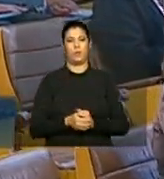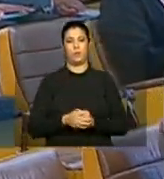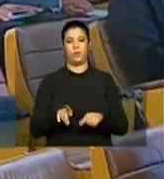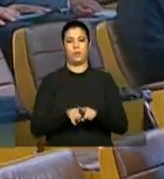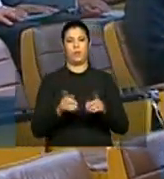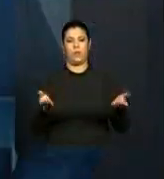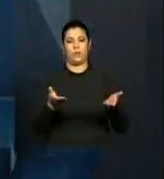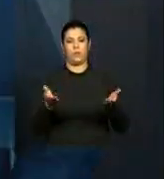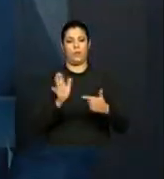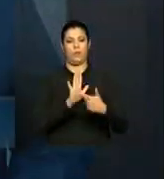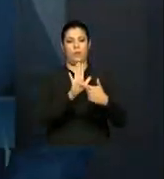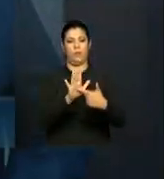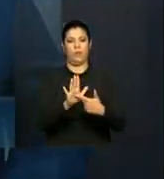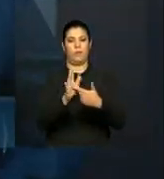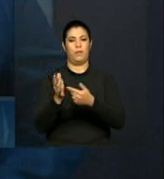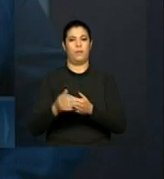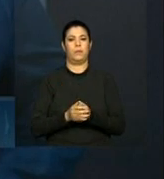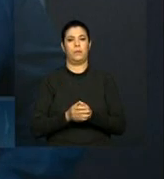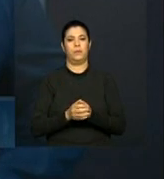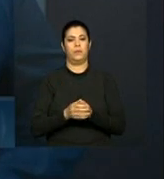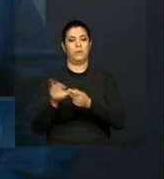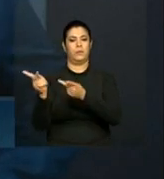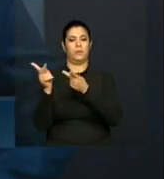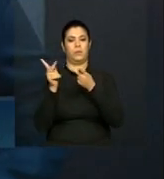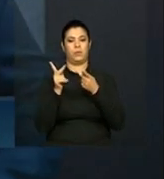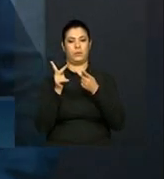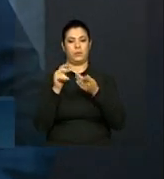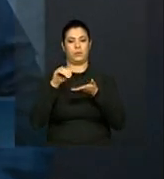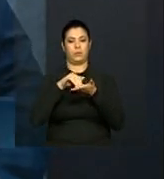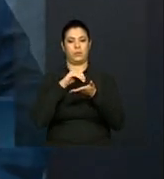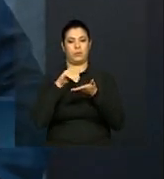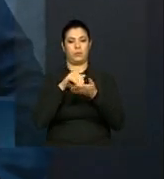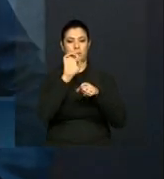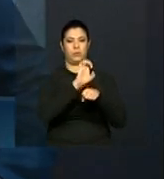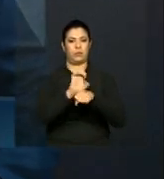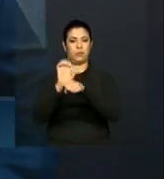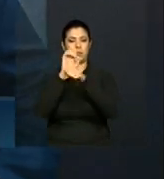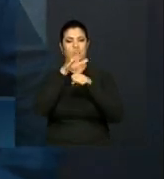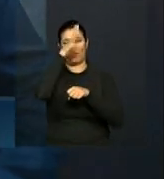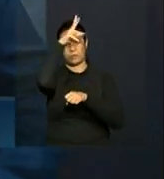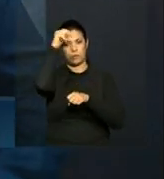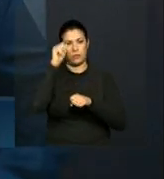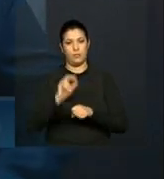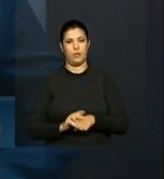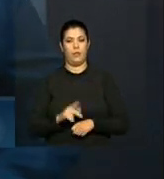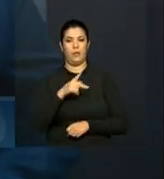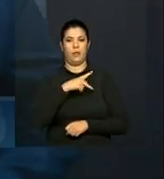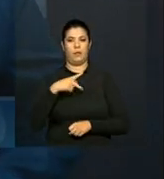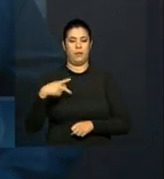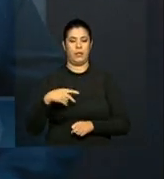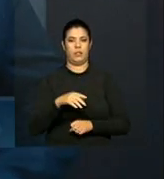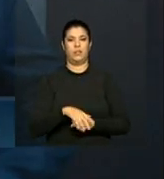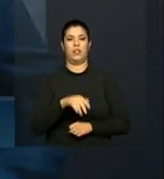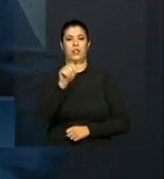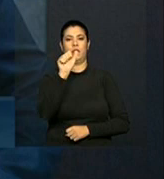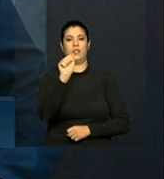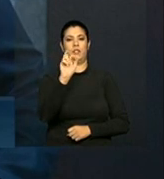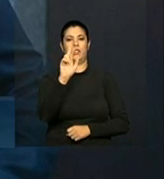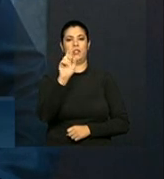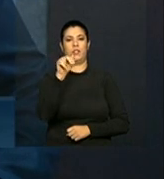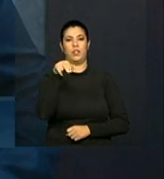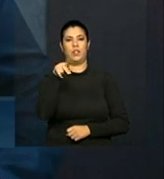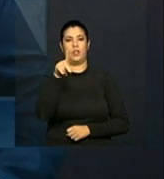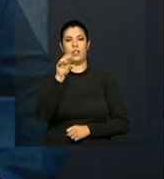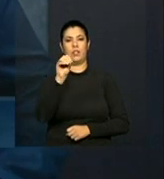Neste momento, convidamos o secretário estadual de planejamento de Mato Grosso e presidente do CONEPLAN, Arnaldo Alves de Souza